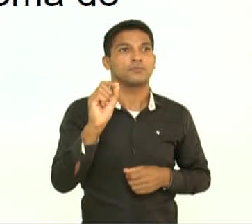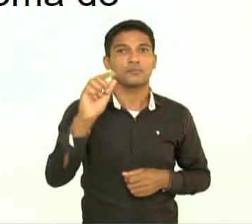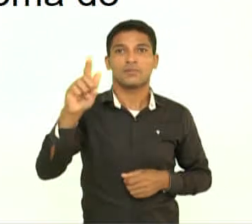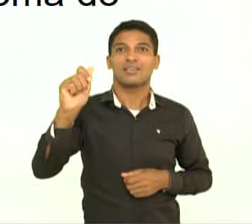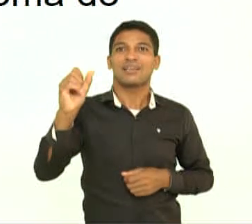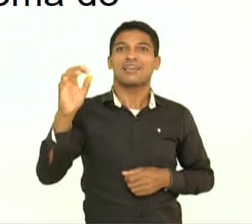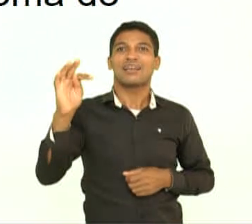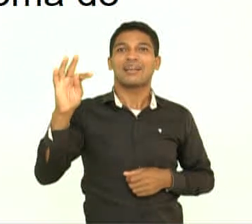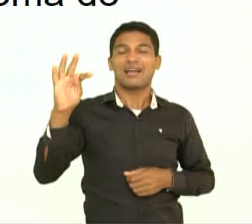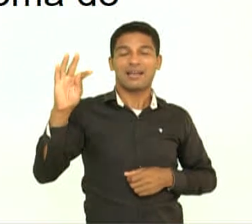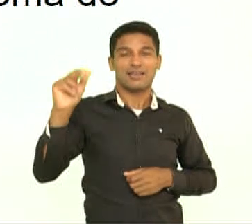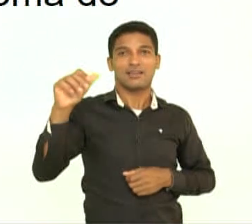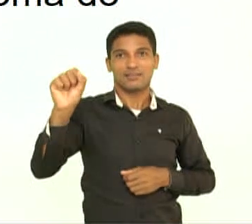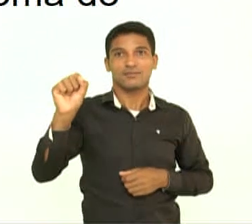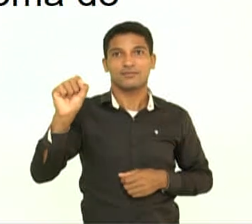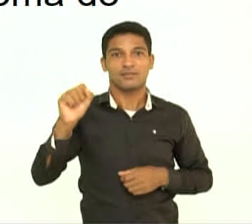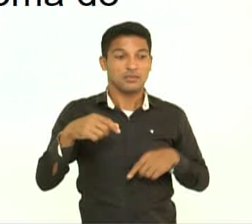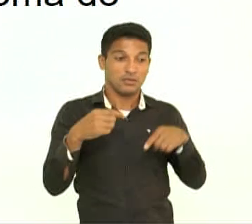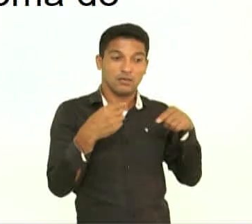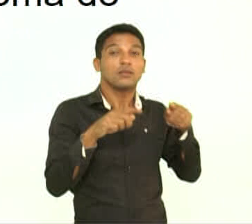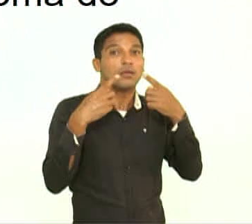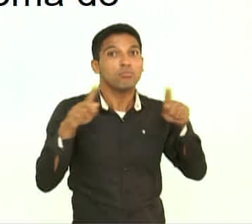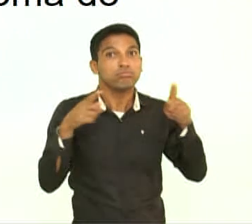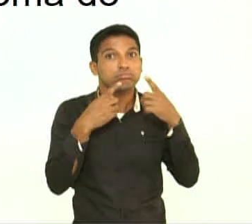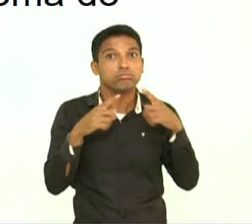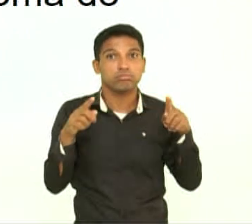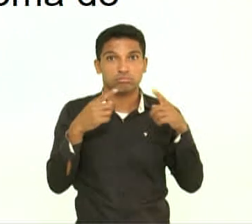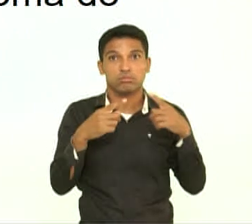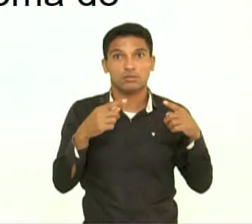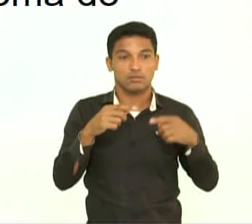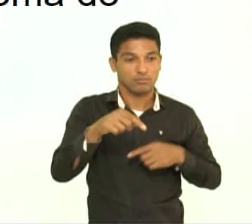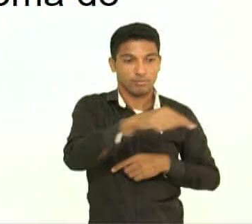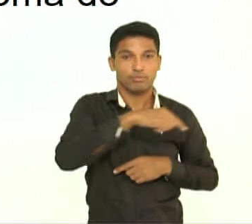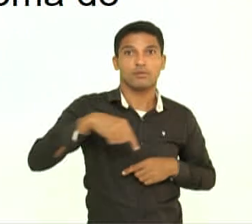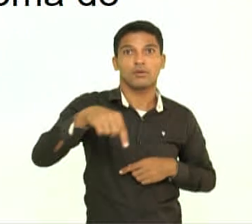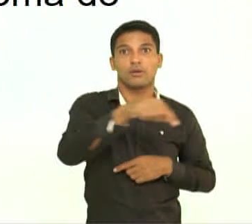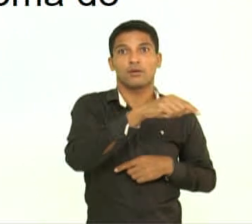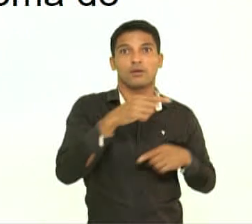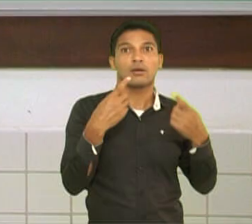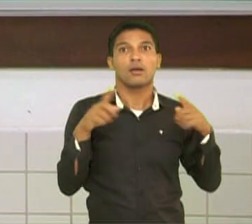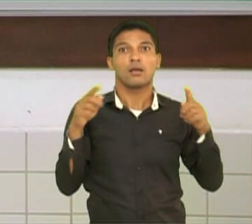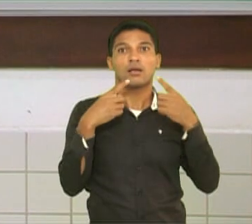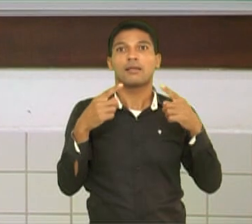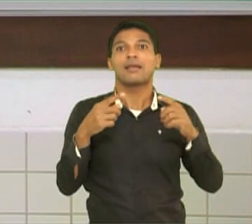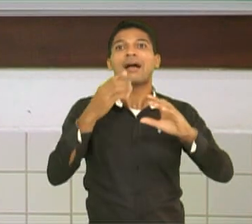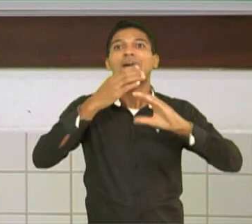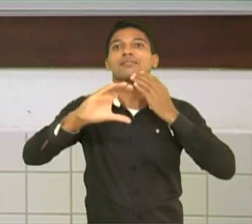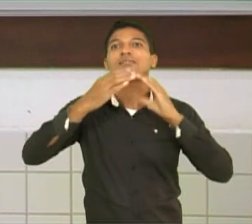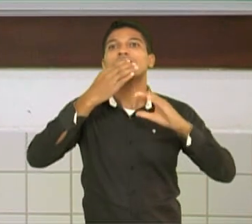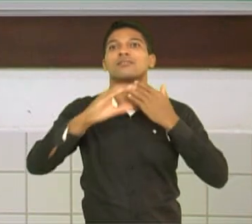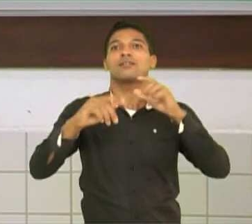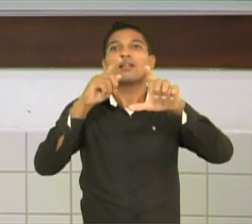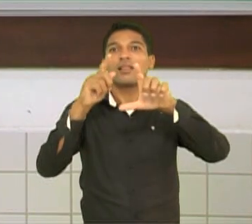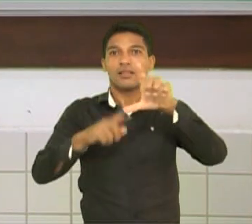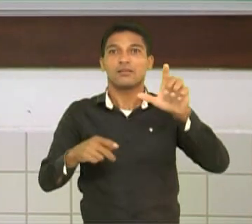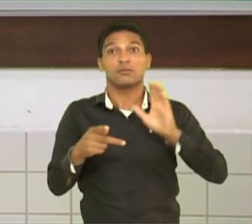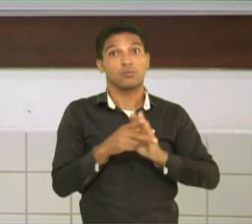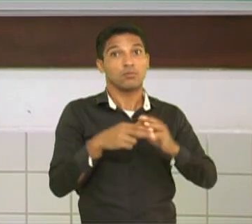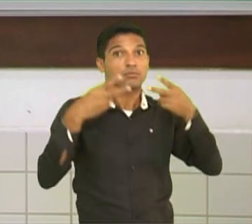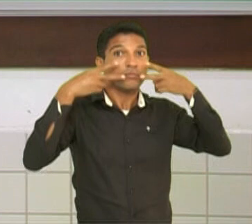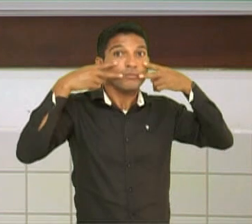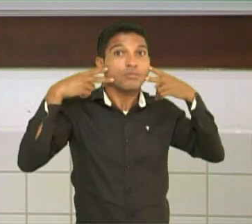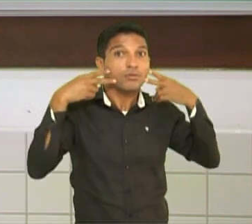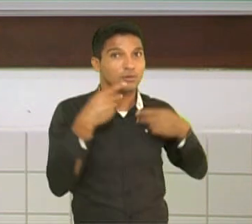cantam canções no idioma do povo indígena. Essas canções ajudam a manter a língua, a tradição e os costumes. Então é